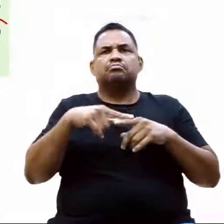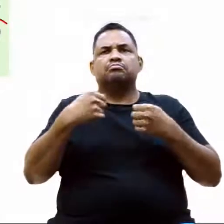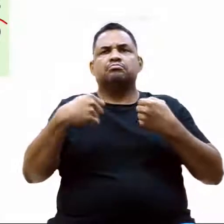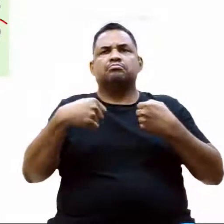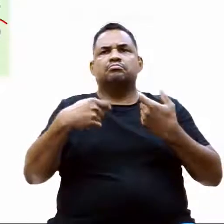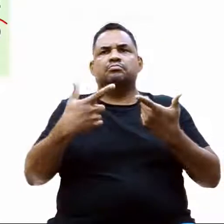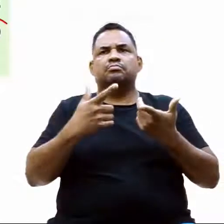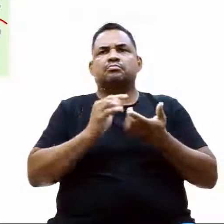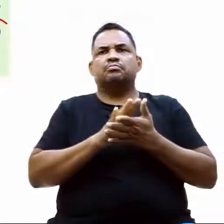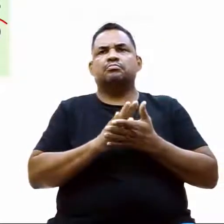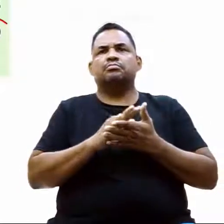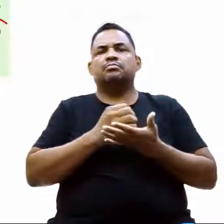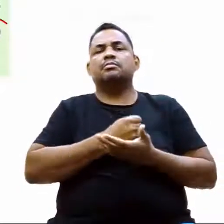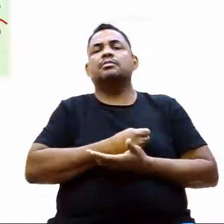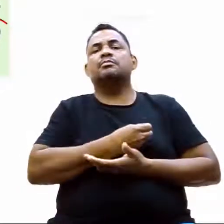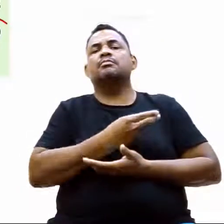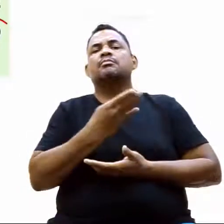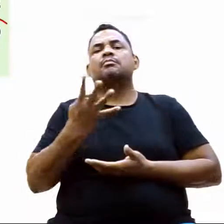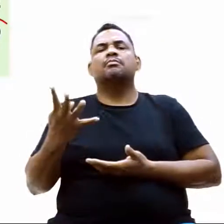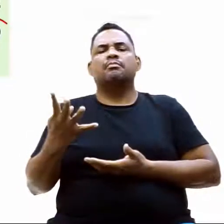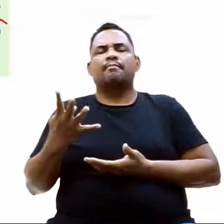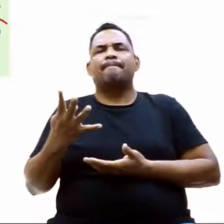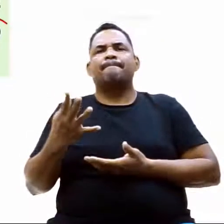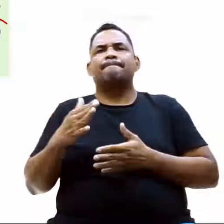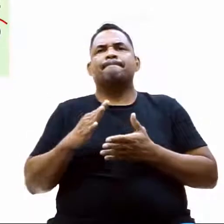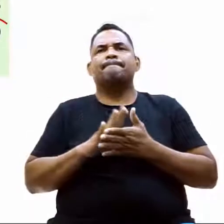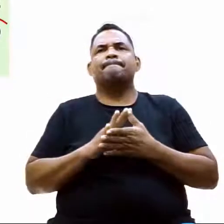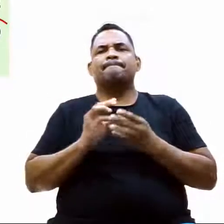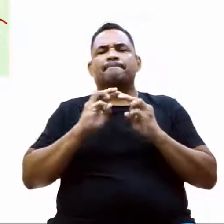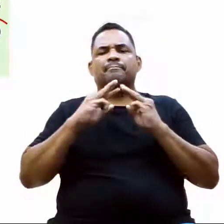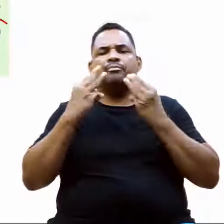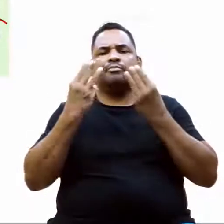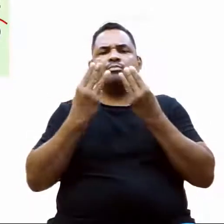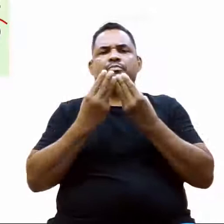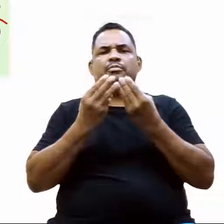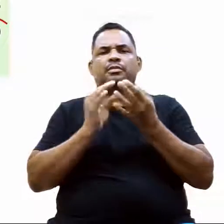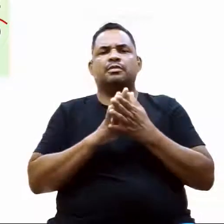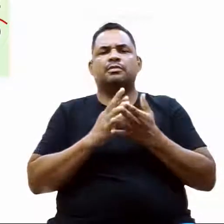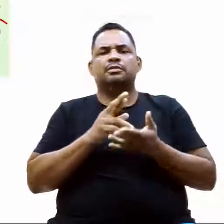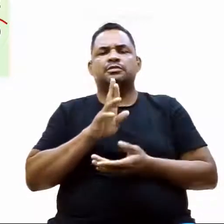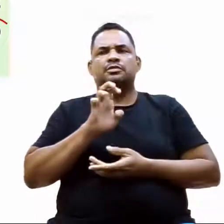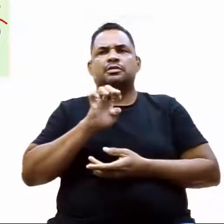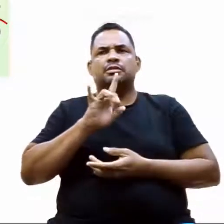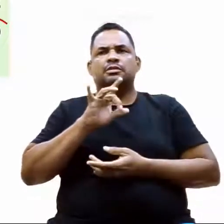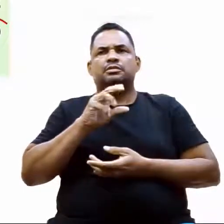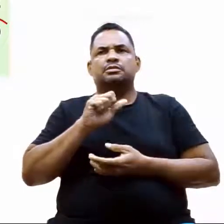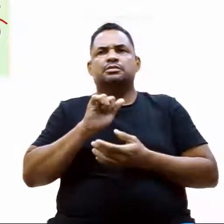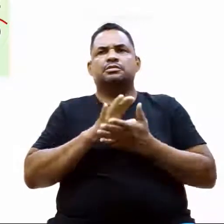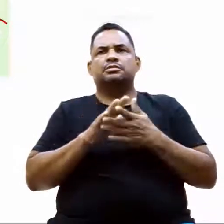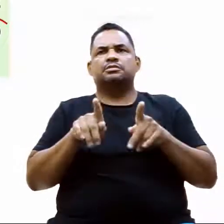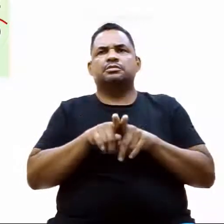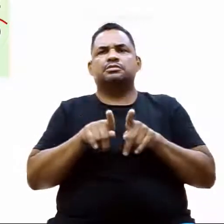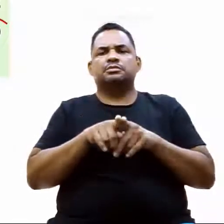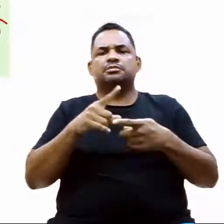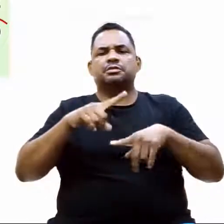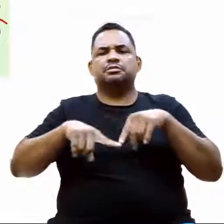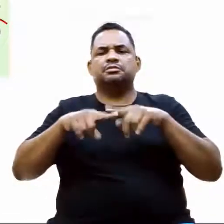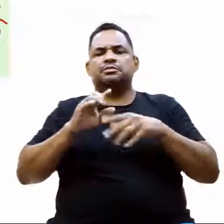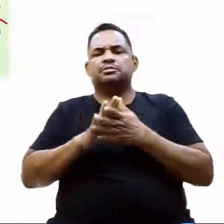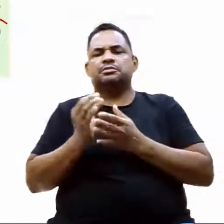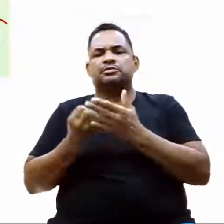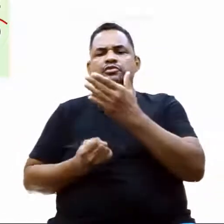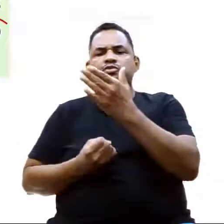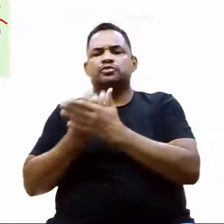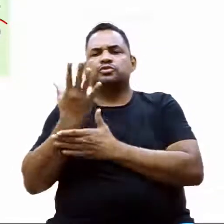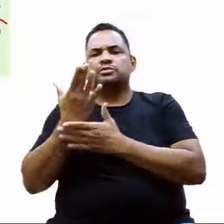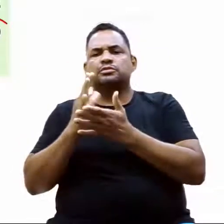exatamente quantificar as massas dos reagentes e as massas de produtos que se formavam